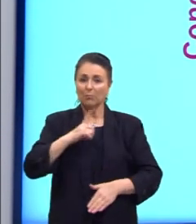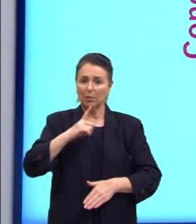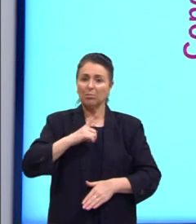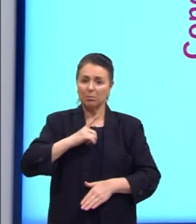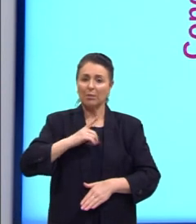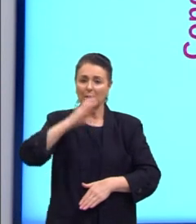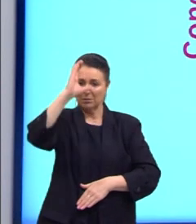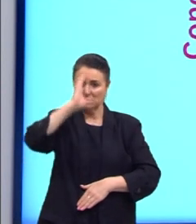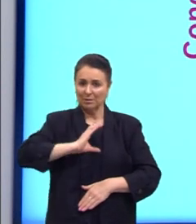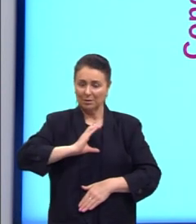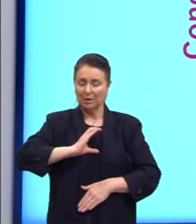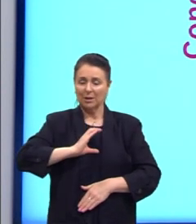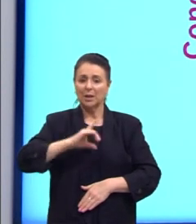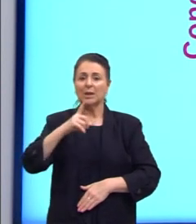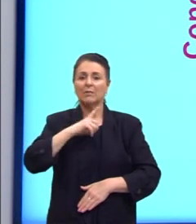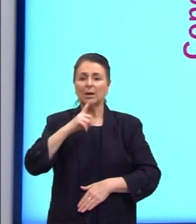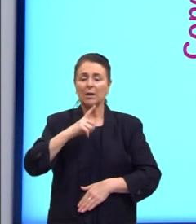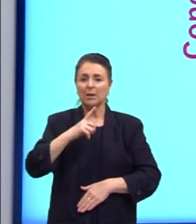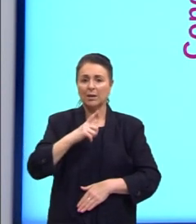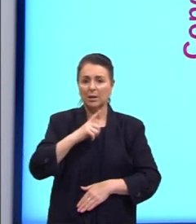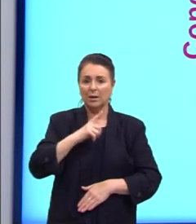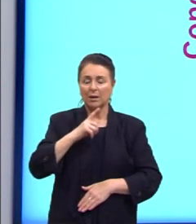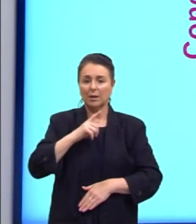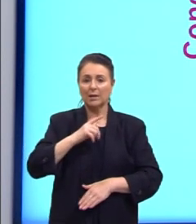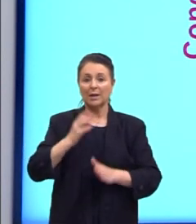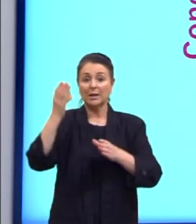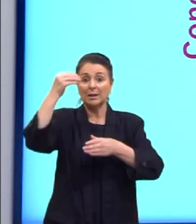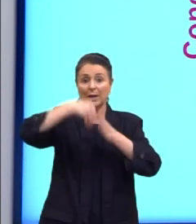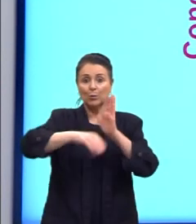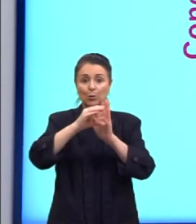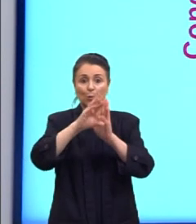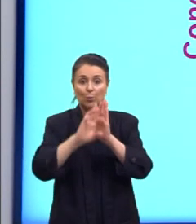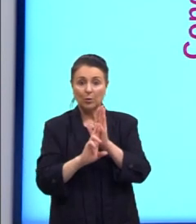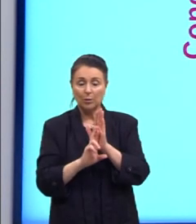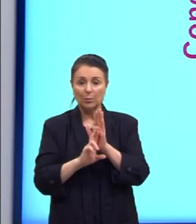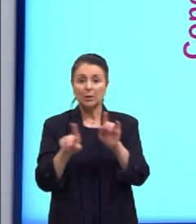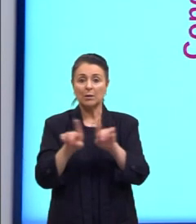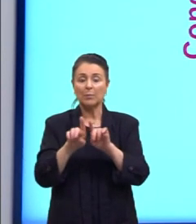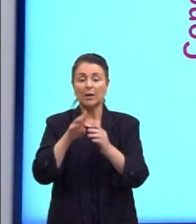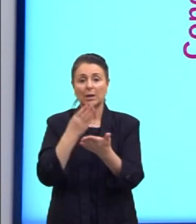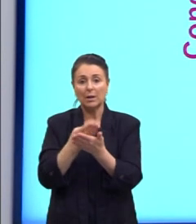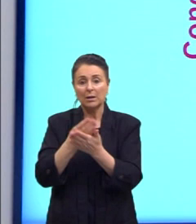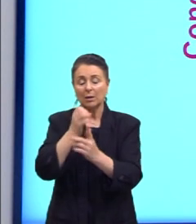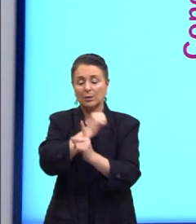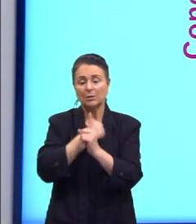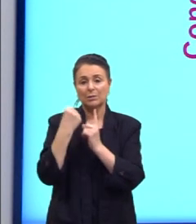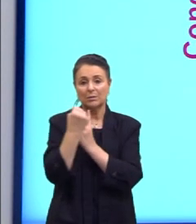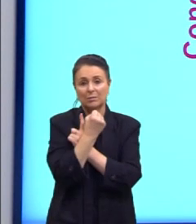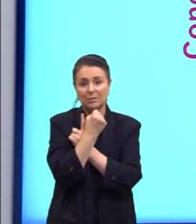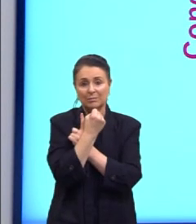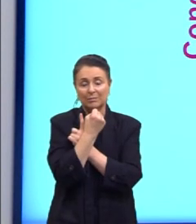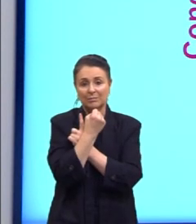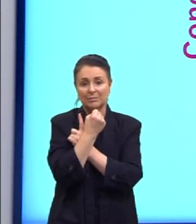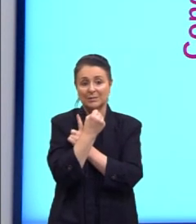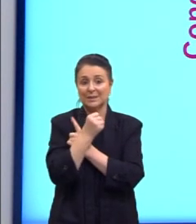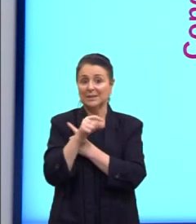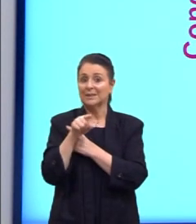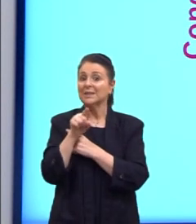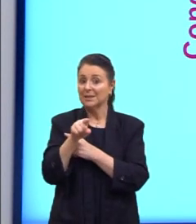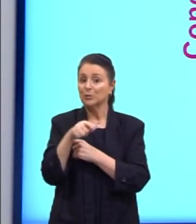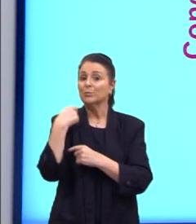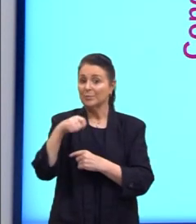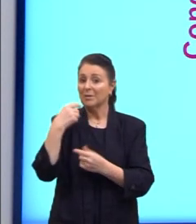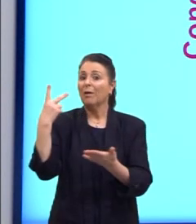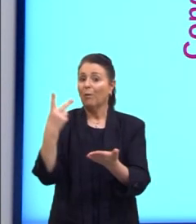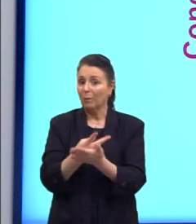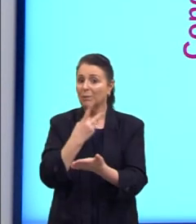quais irão acontecer tanto extracurricularmente quanto nas aulas de sociologia. Isso deve ocorrer